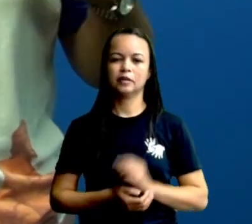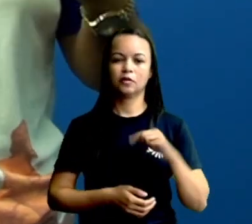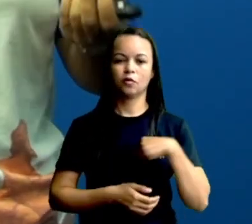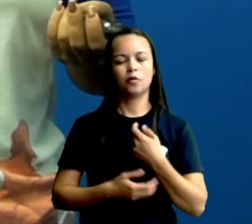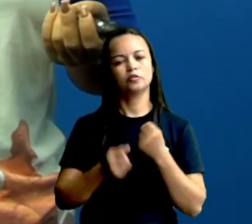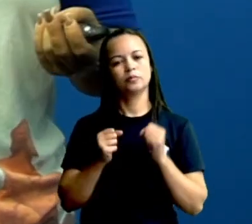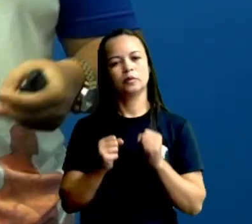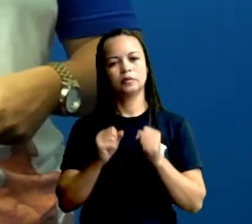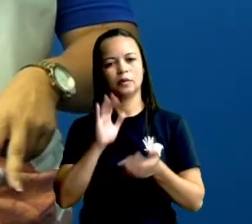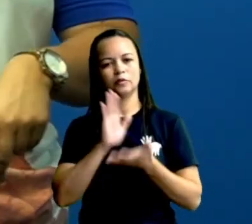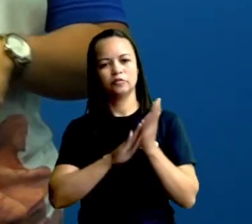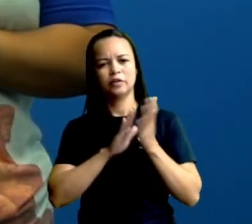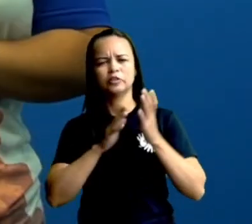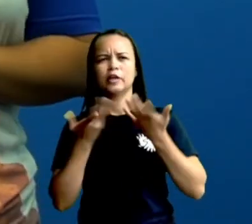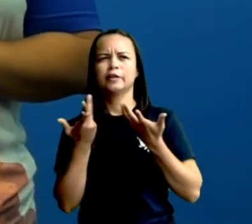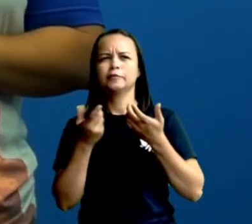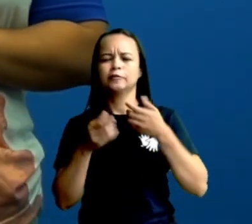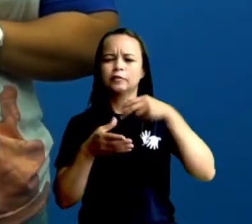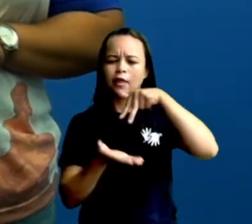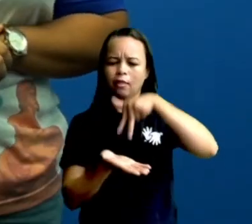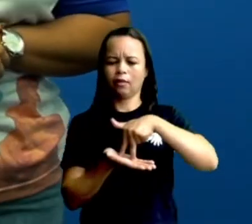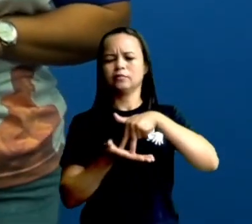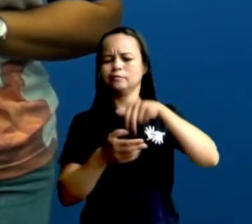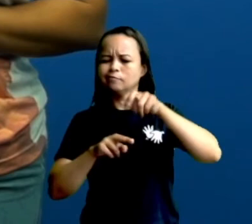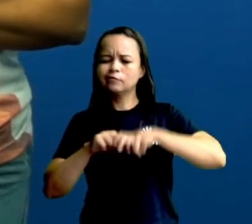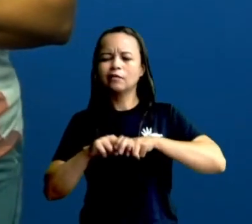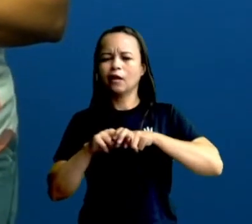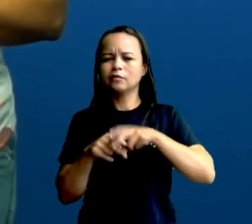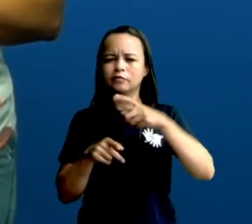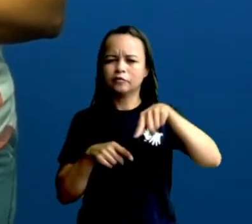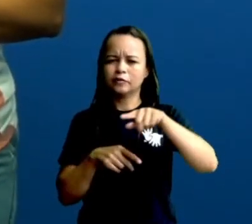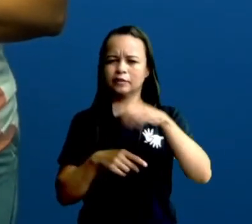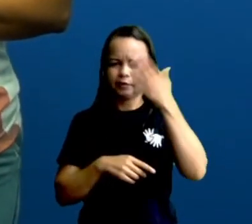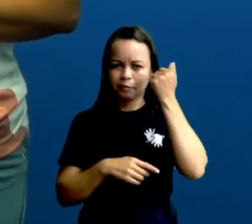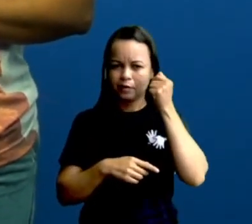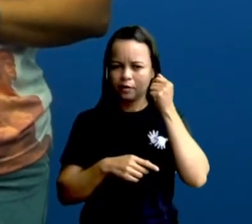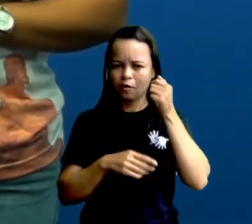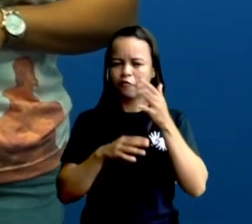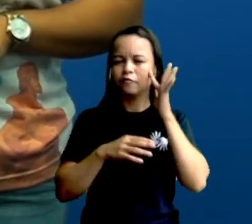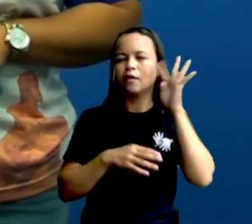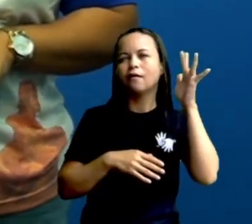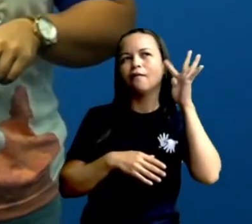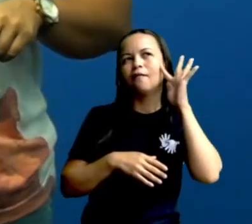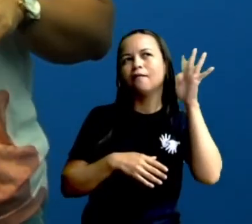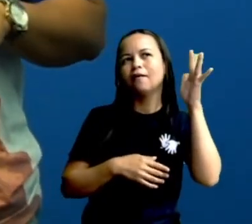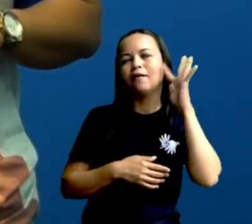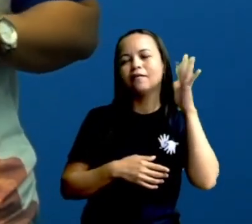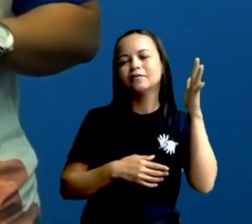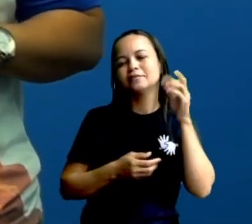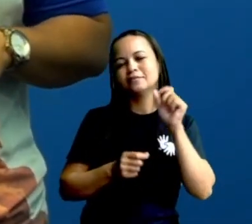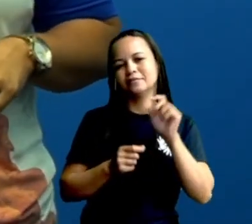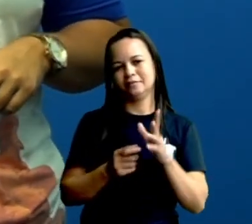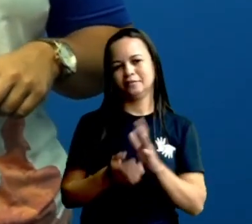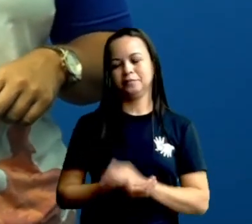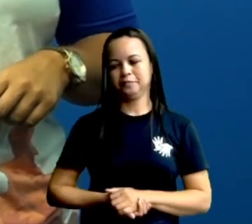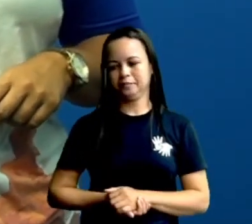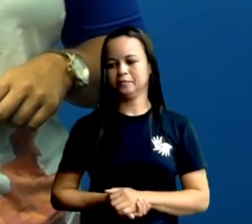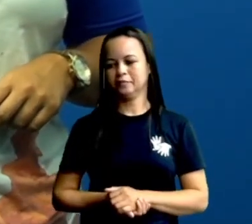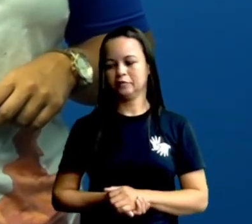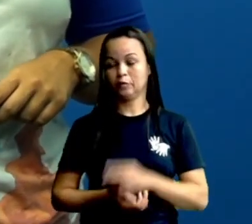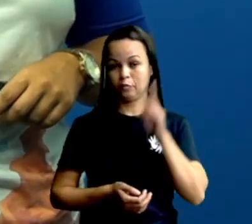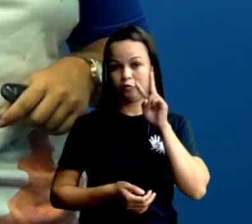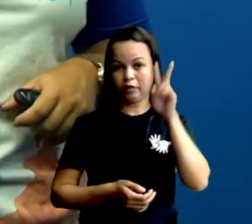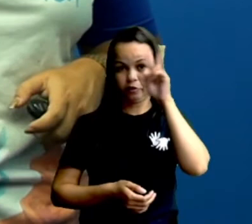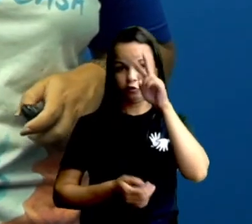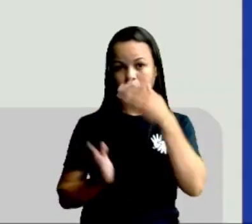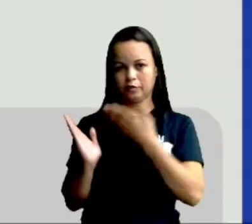pode viajar sem nem sequer sair da cadeira que a gente está sentado. Vocês sabiam disso? Só usando a imaginação. Vamos ver a história de